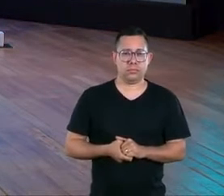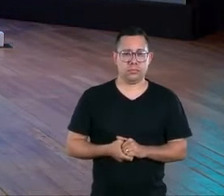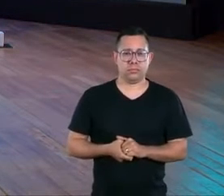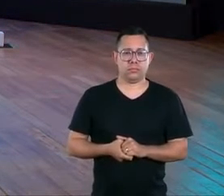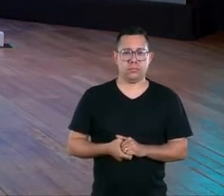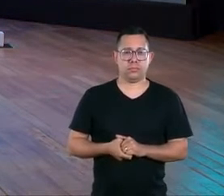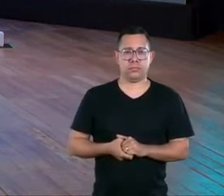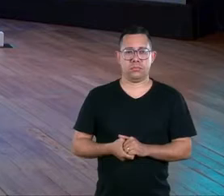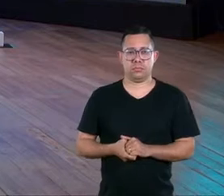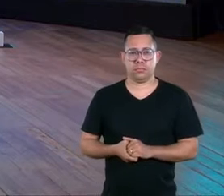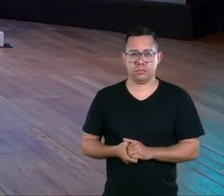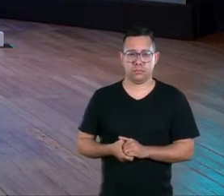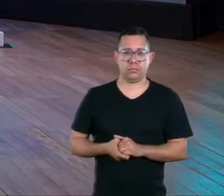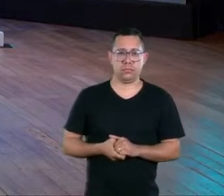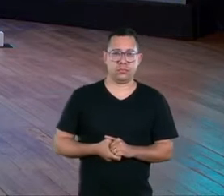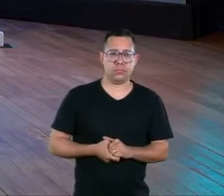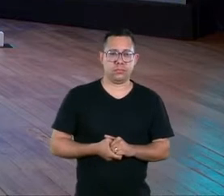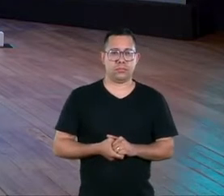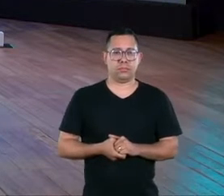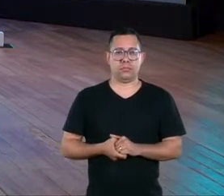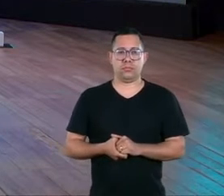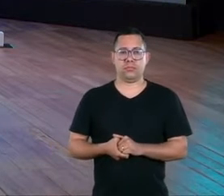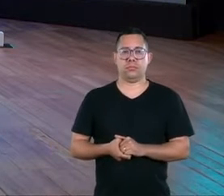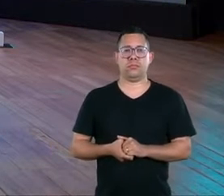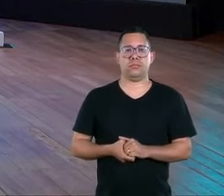Sai? Alô, som, isso.